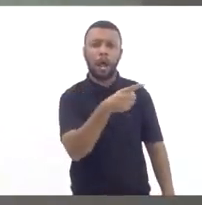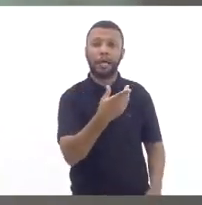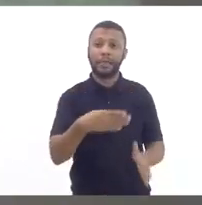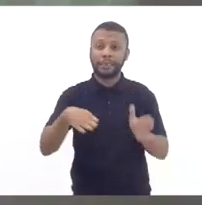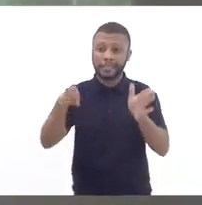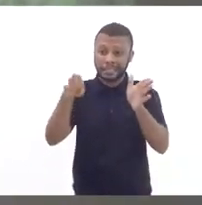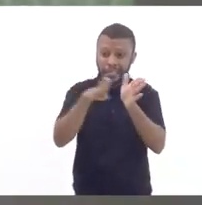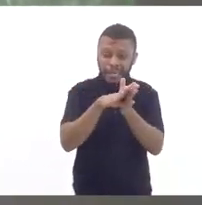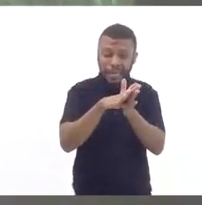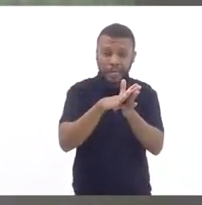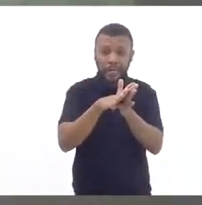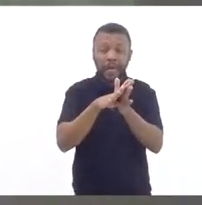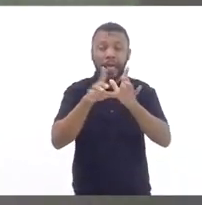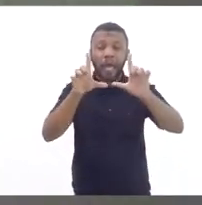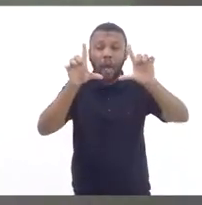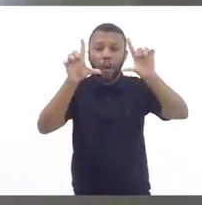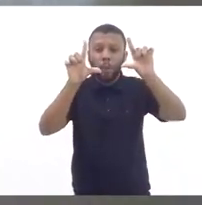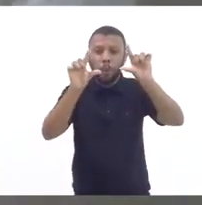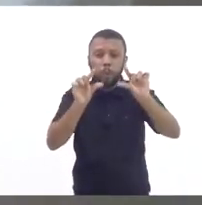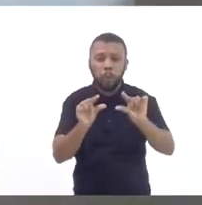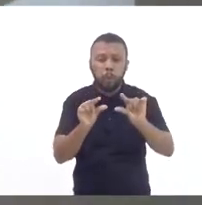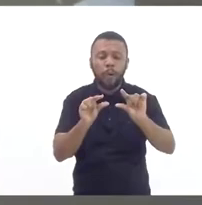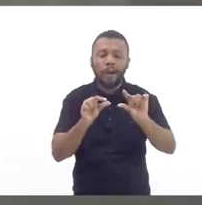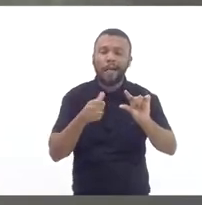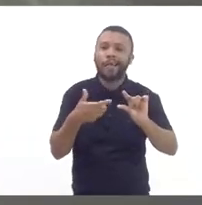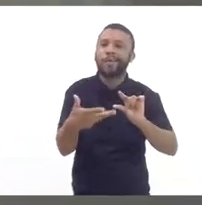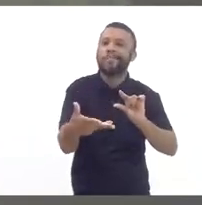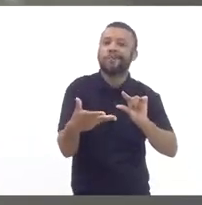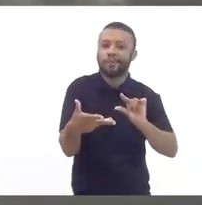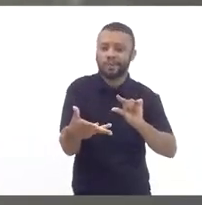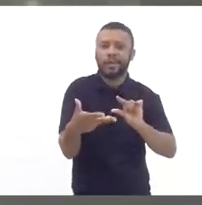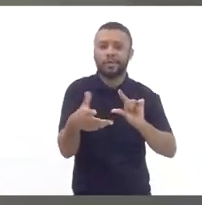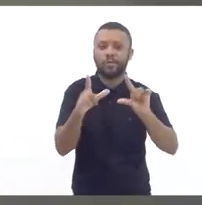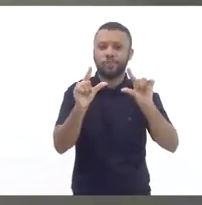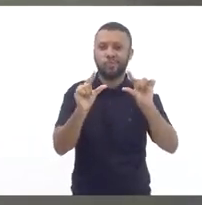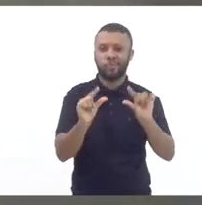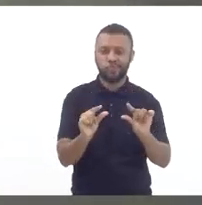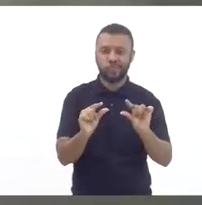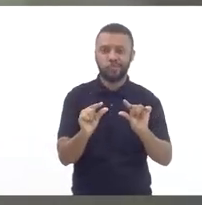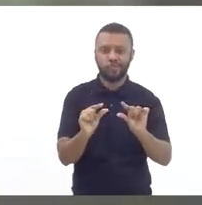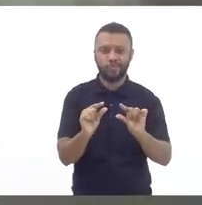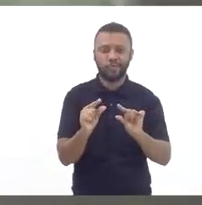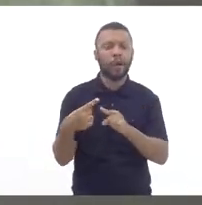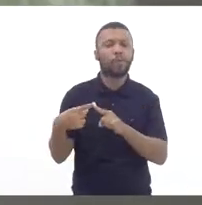balançar muito, então diminui muito a velocidade dos trens. Esses trechos onde os dormentes estão ruins.